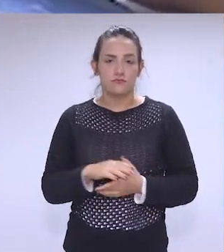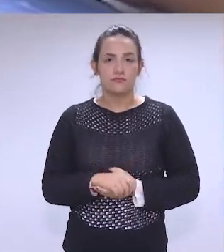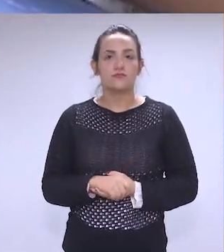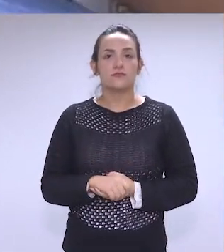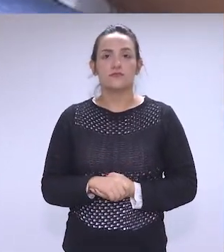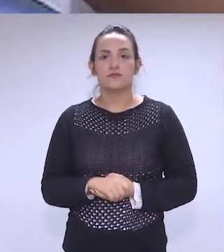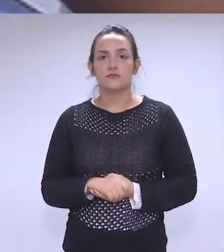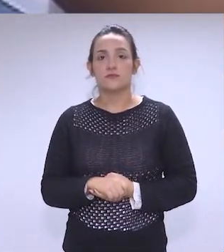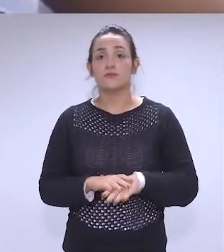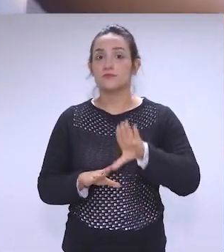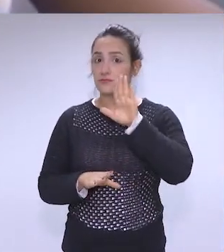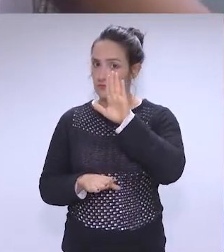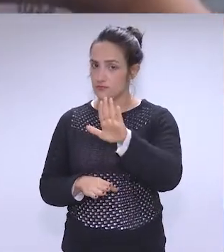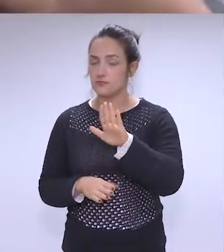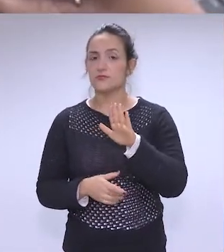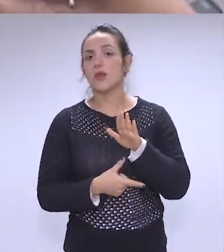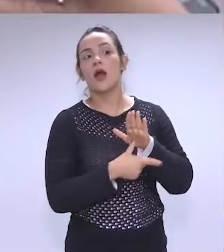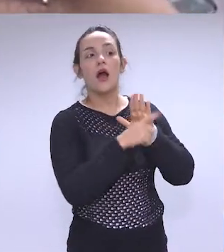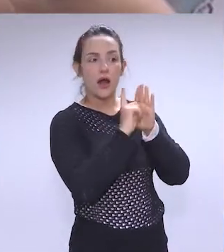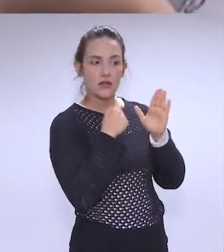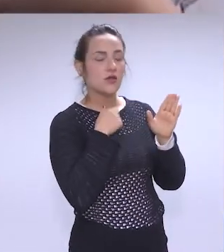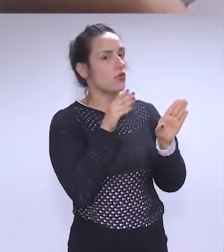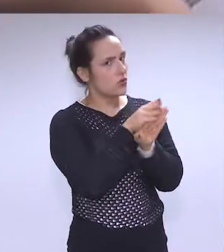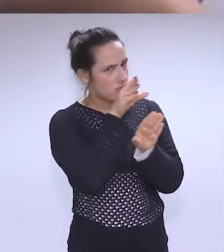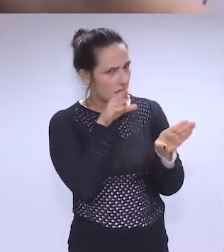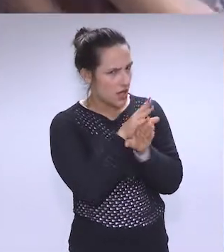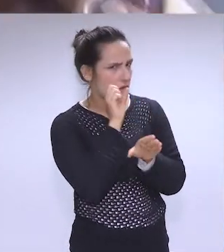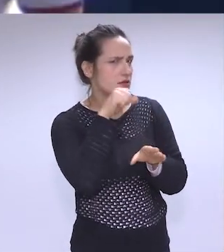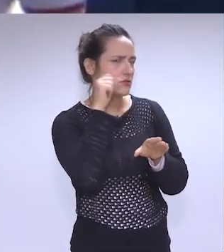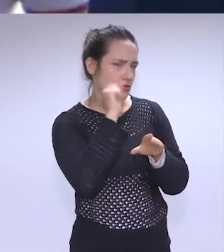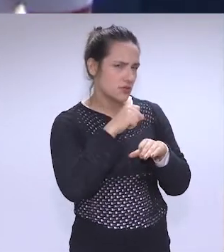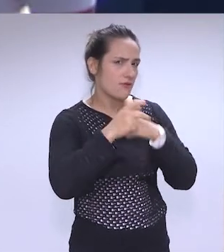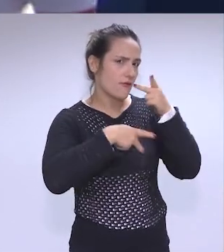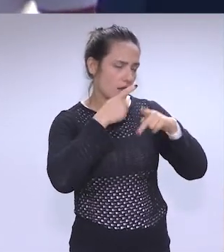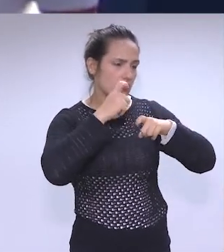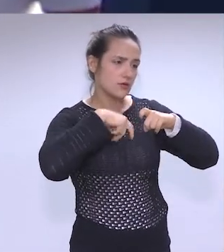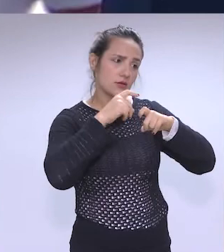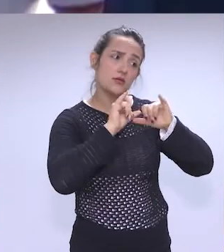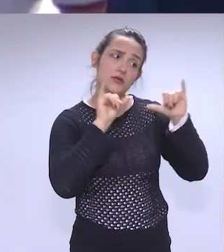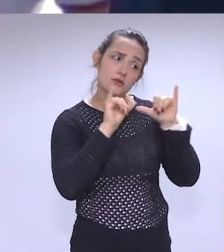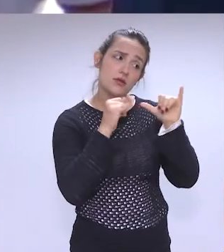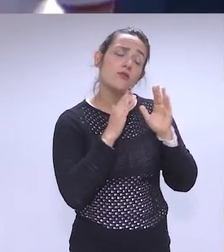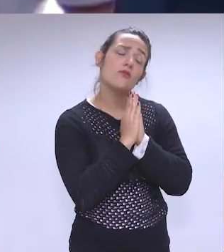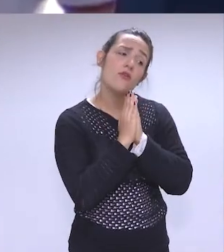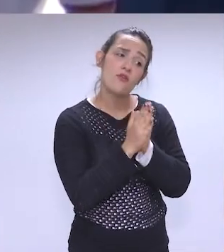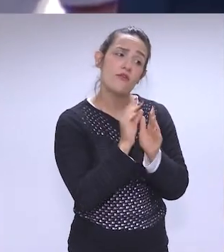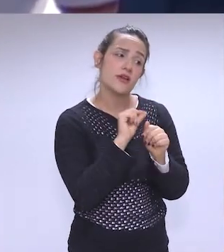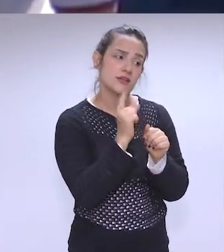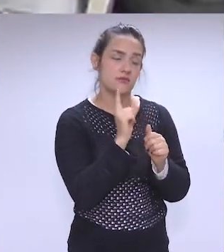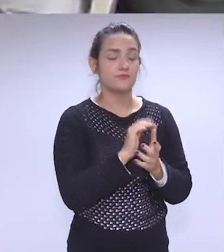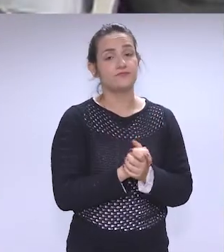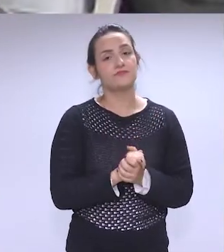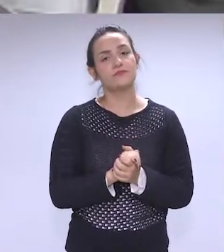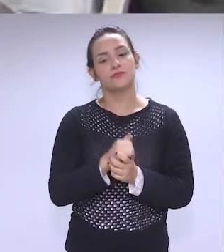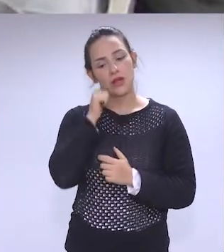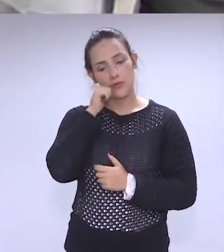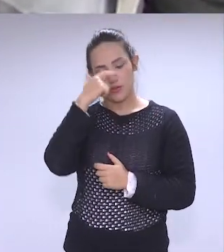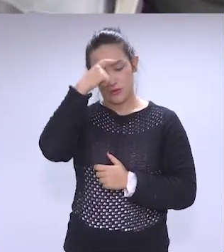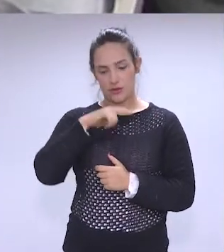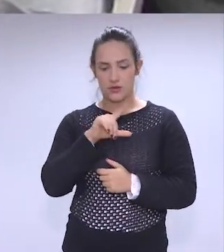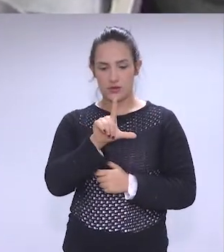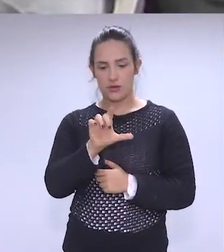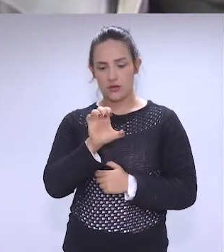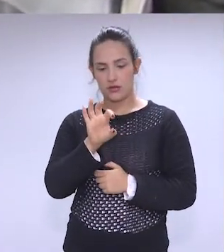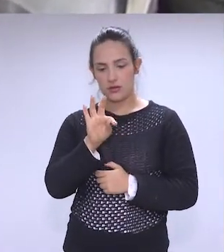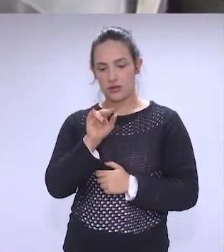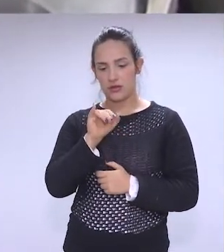trabalha também com a questão da sexualidade, a gente dá muita informação para que isso não aconteça. Letícia chegou a